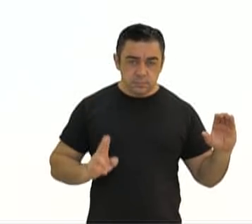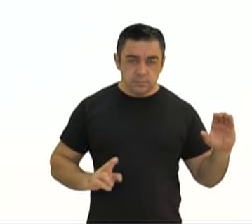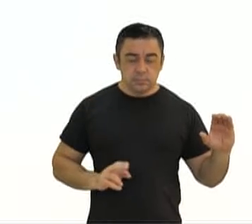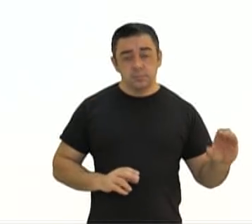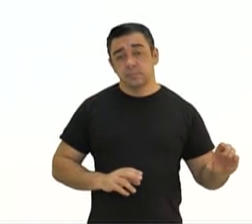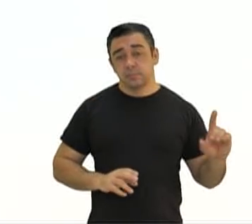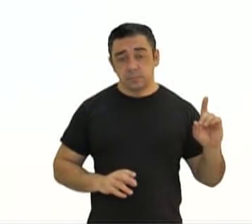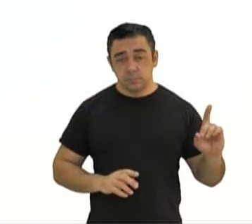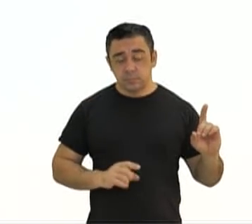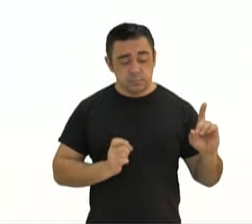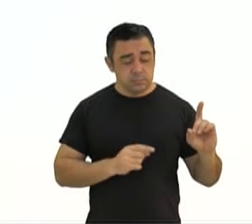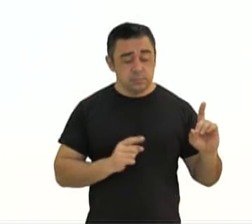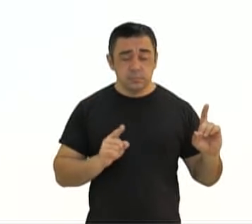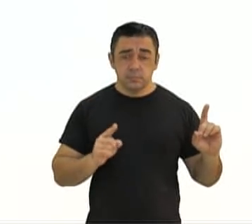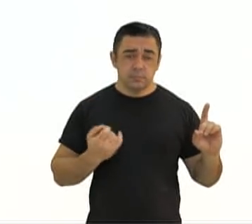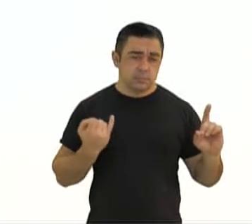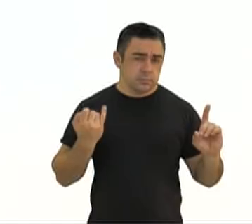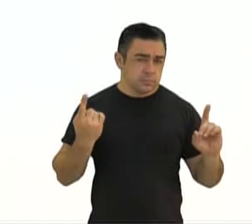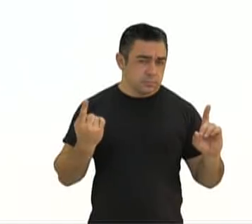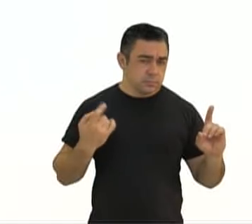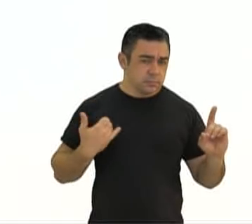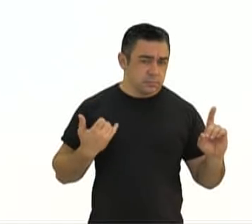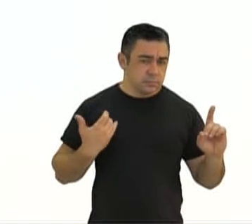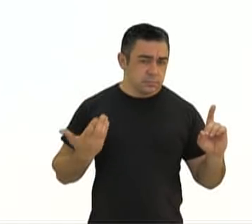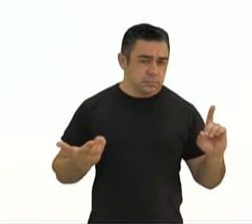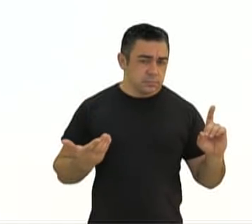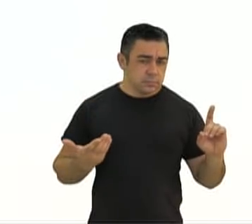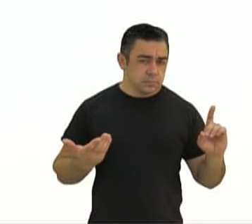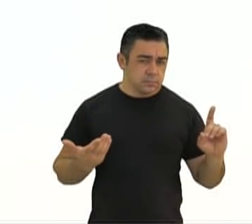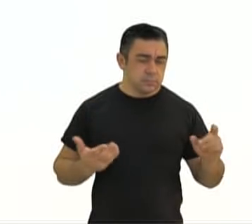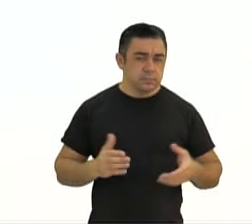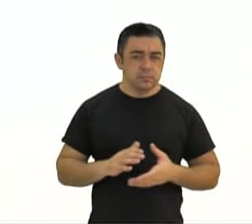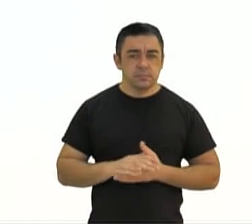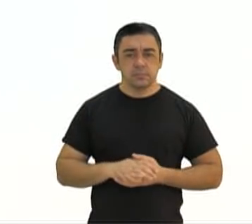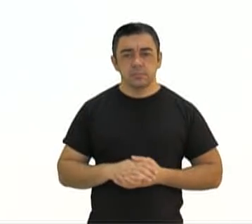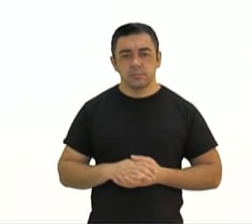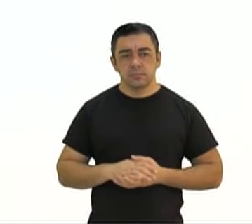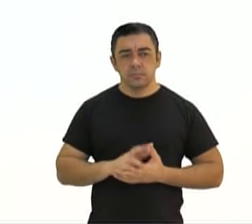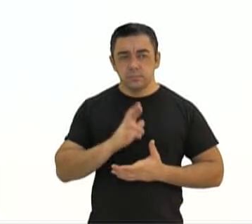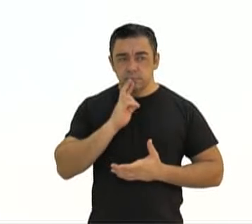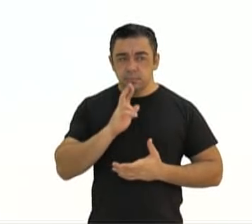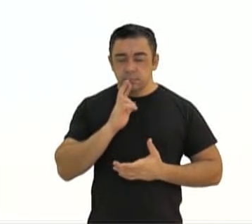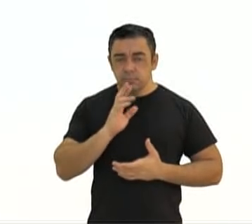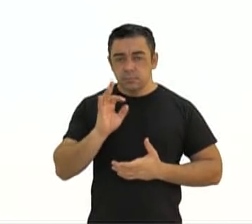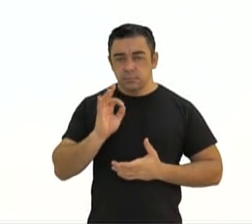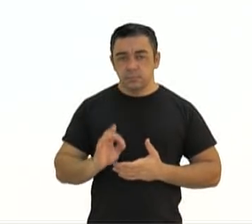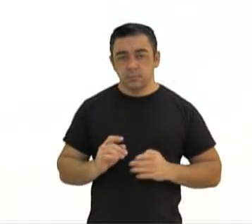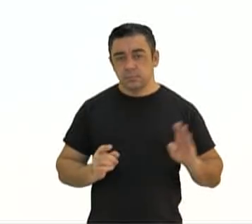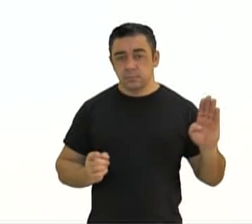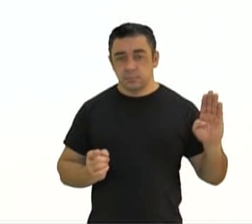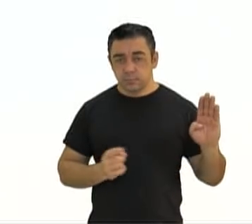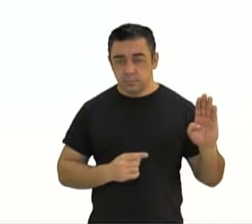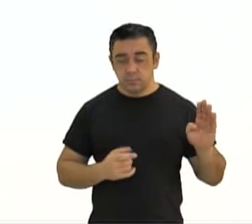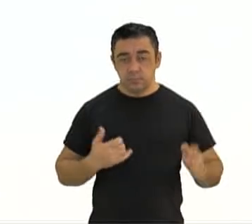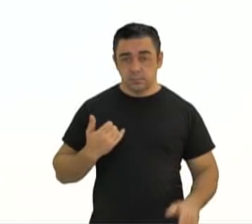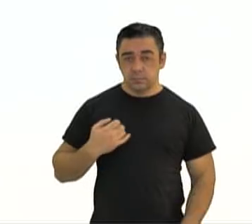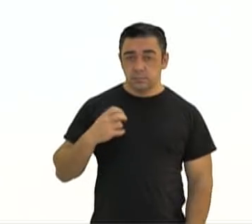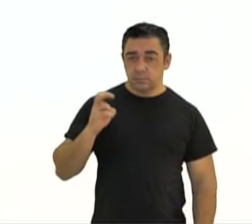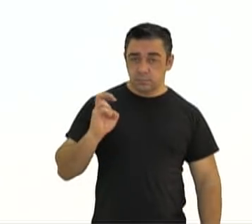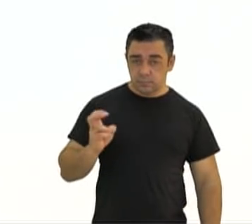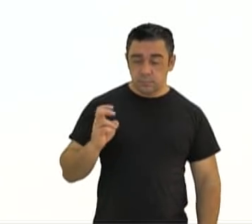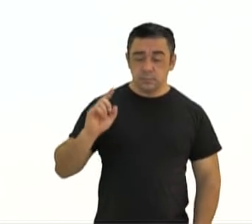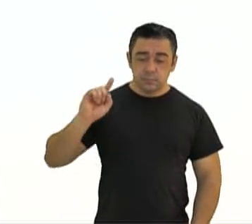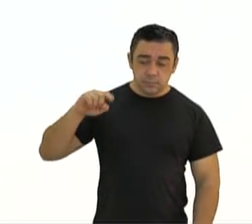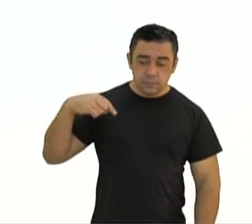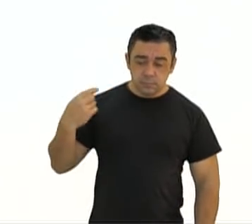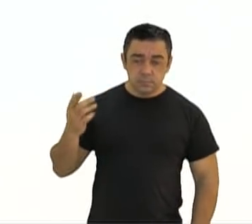ou com apenas 1 ano de idade. Vamos lá? A resposta correta é a B, aos 5 anos,